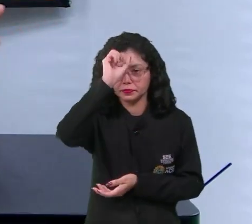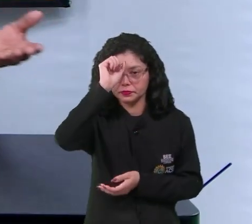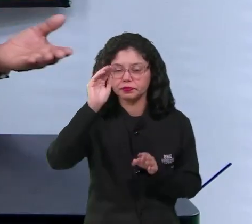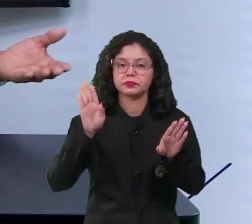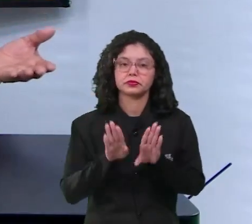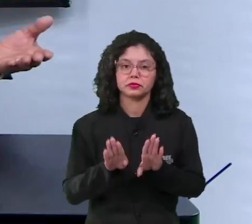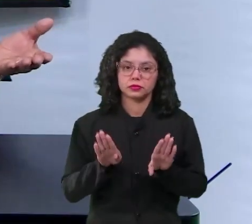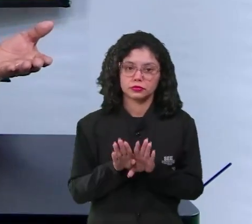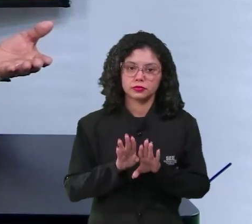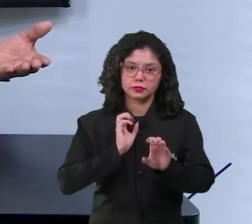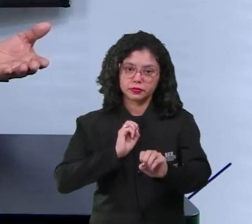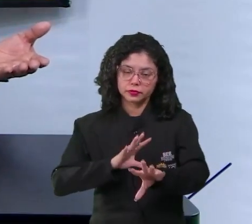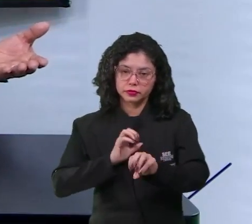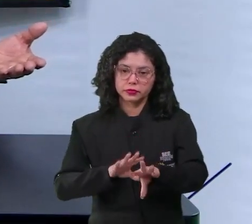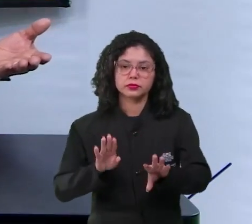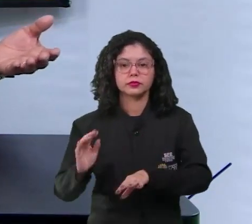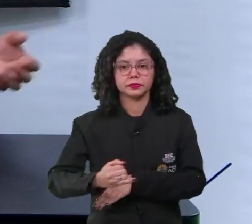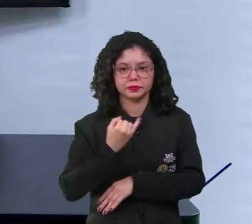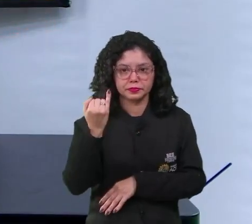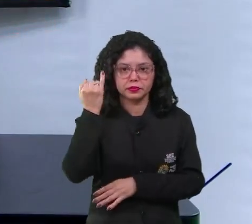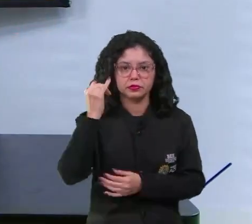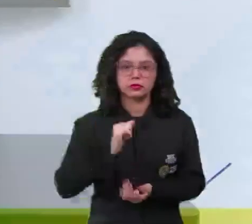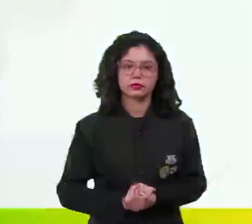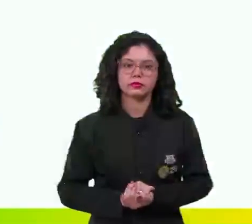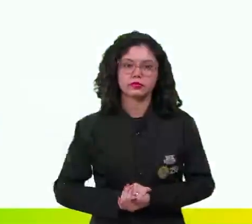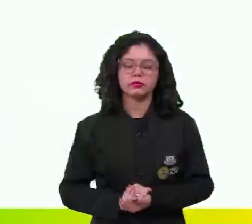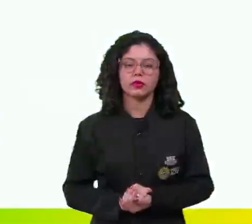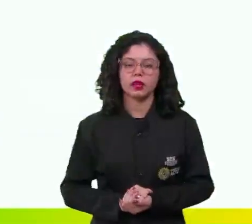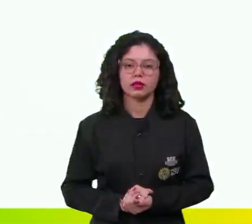Então, a educação é fundamental. Bom,